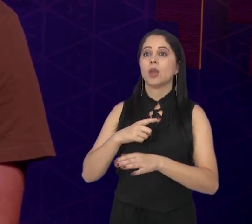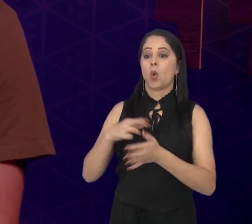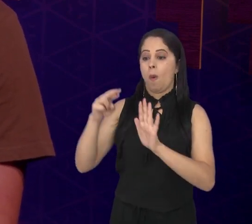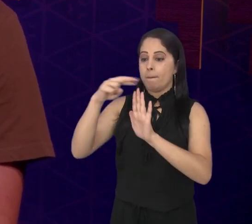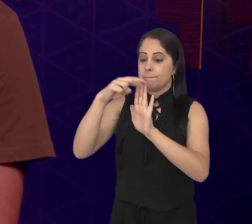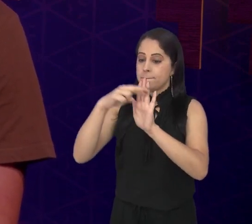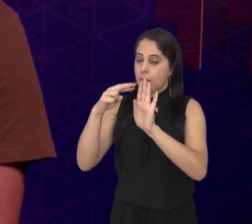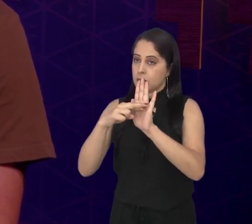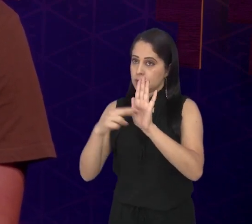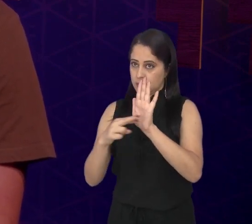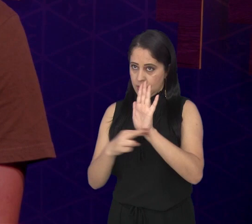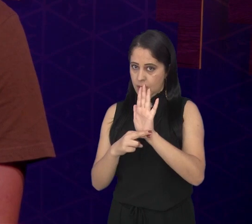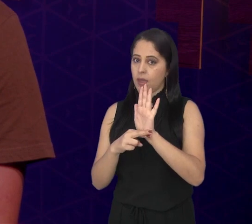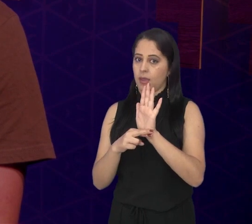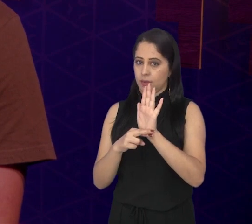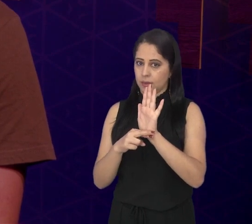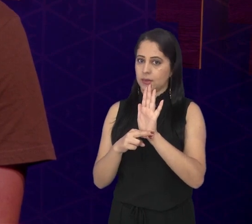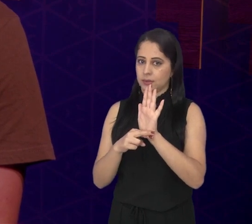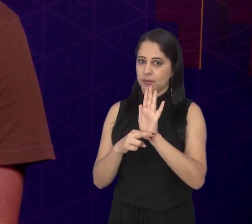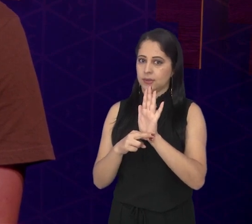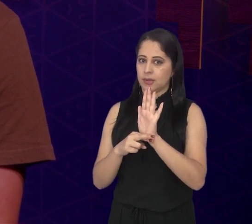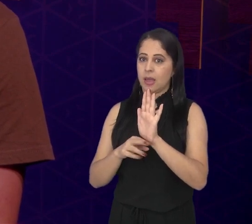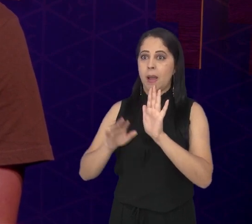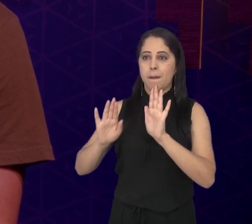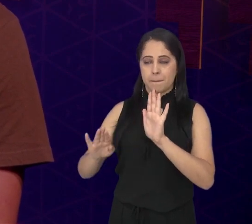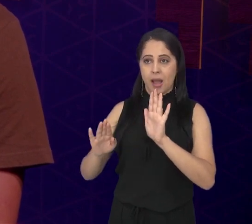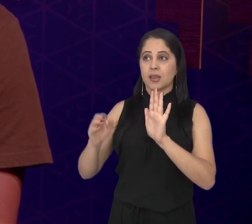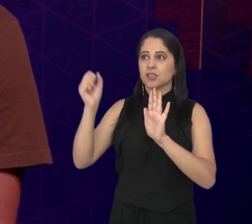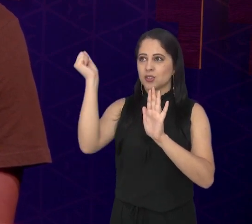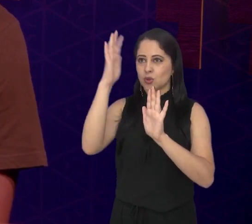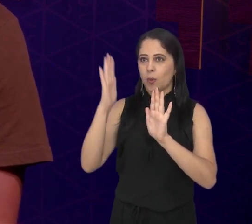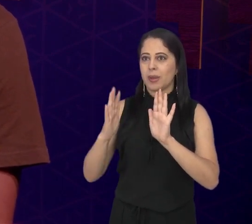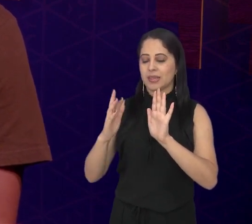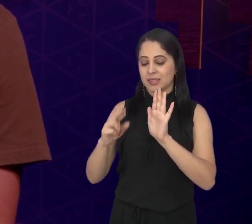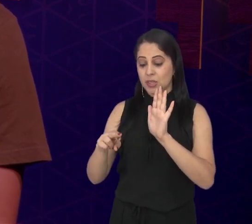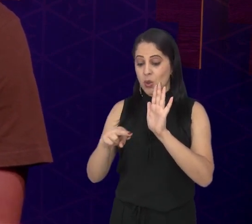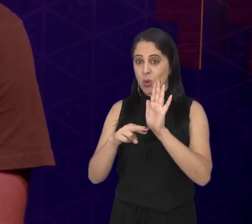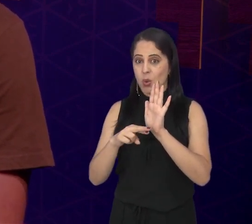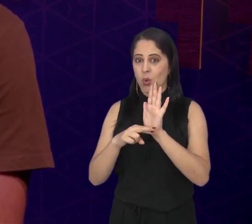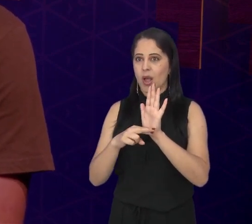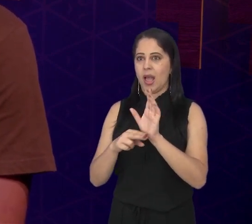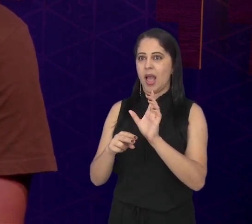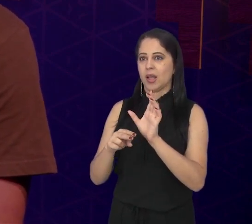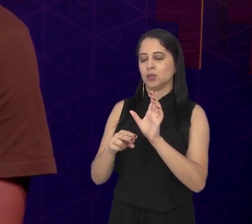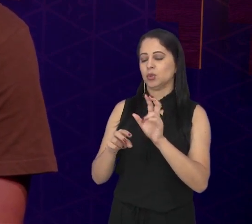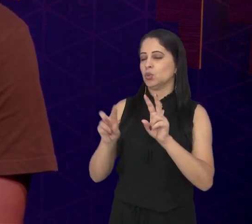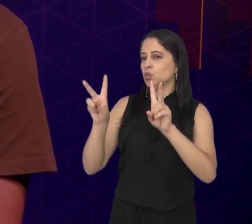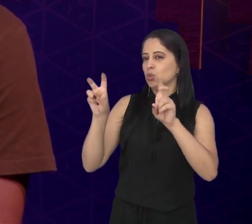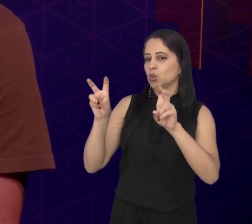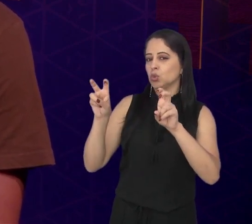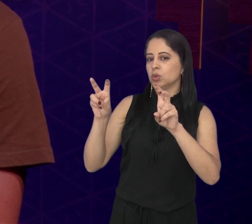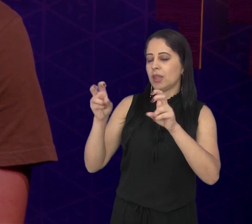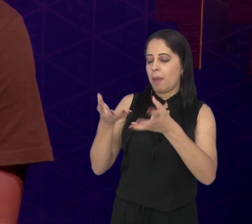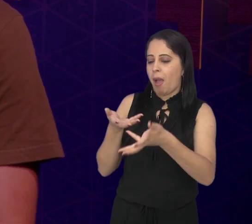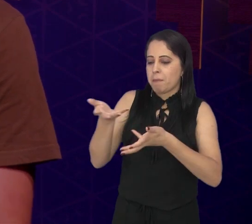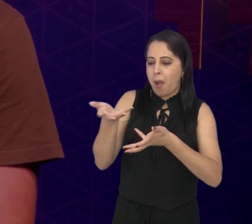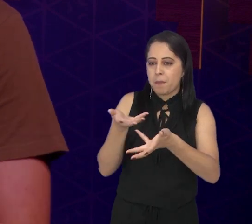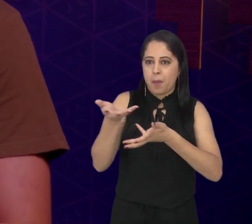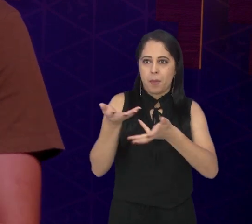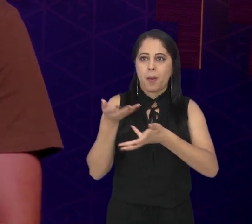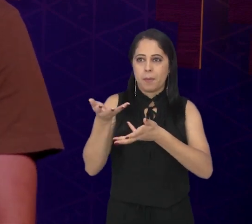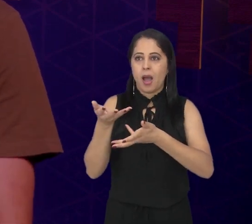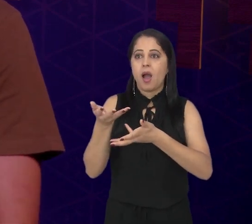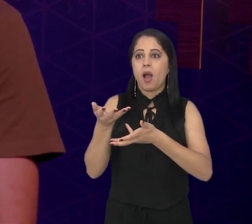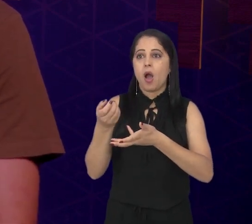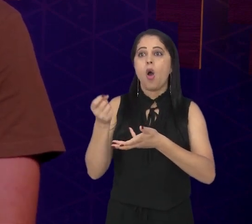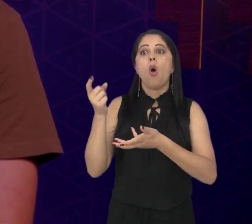índice, e o Brasil ele tá bem em receptividade no item lá que são pessoas e valores. Tá quase igual